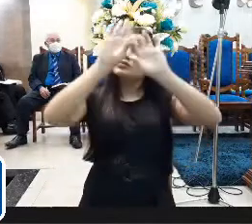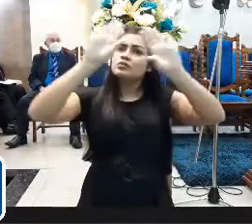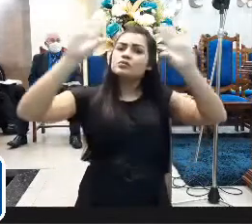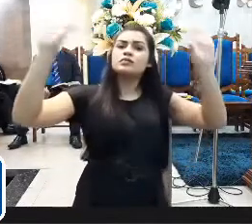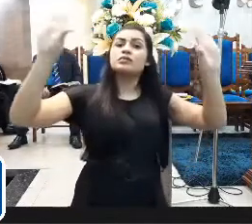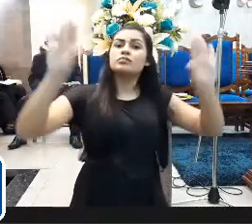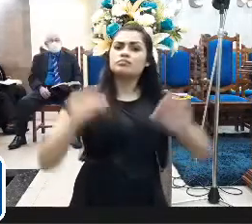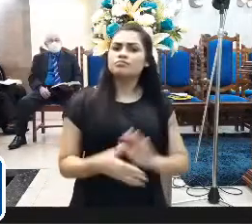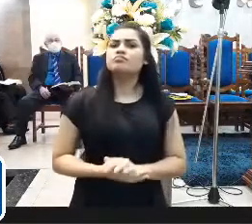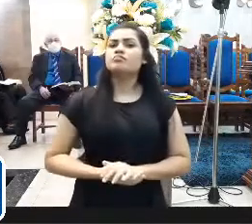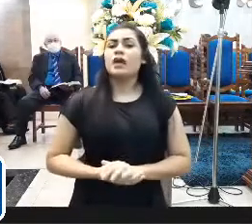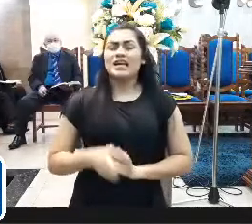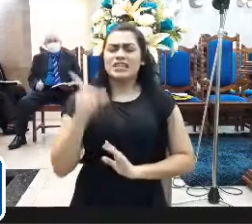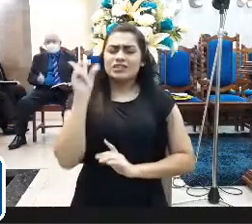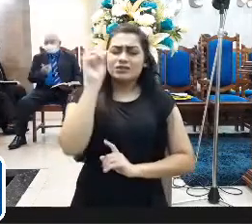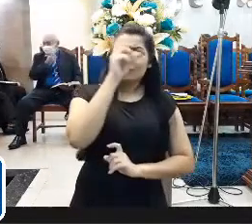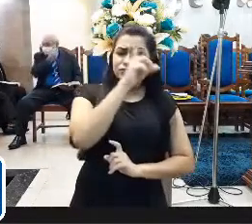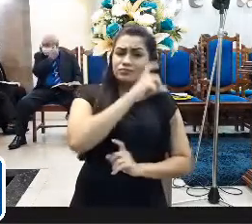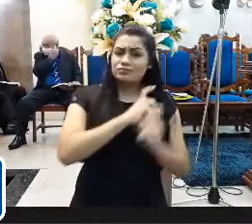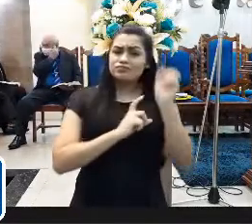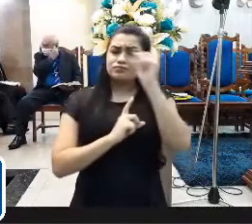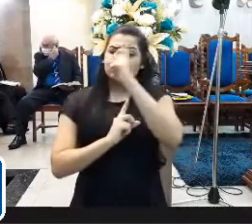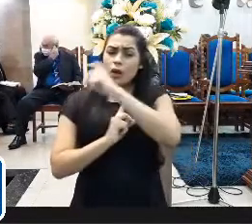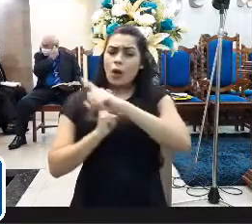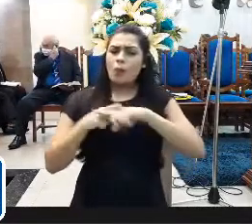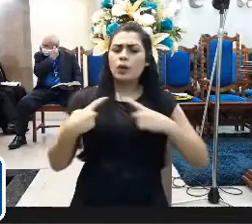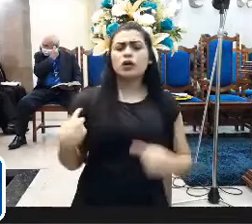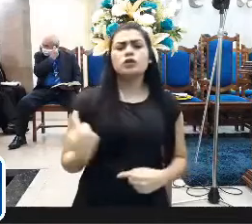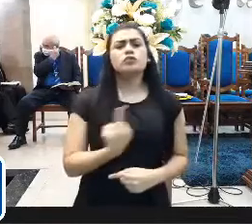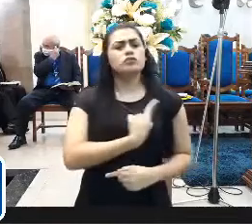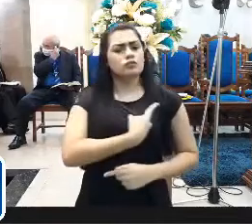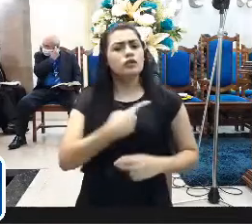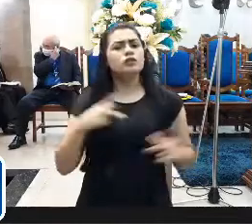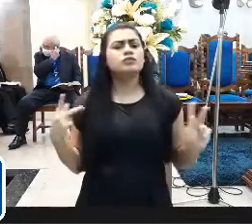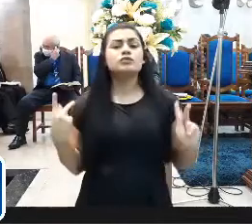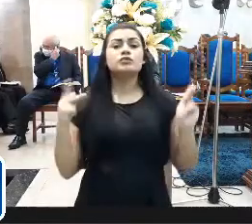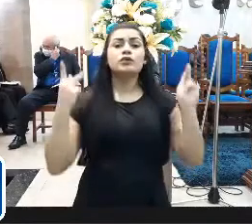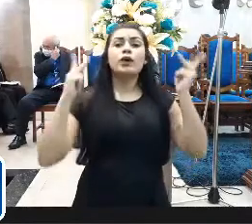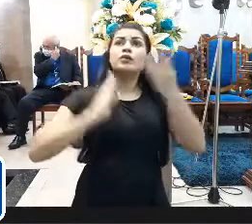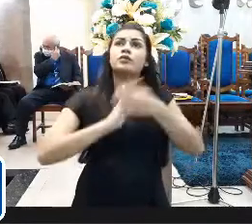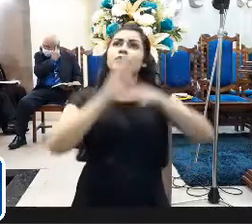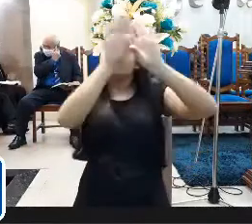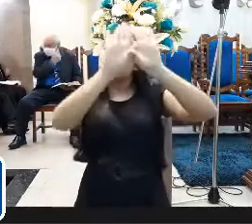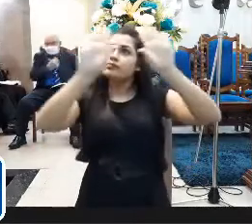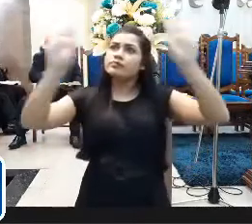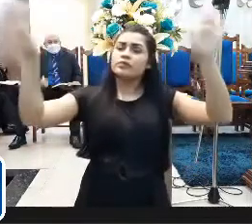é difícil, mas nós vamos vencer e vamos chegar lá.